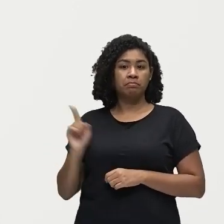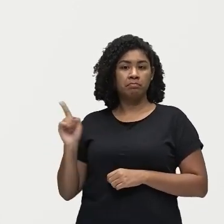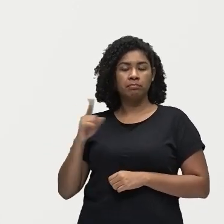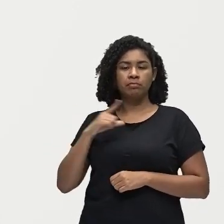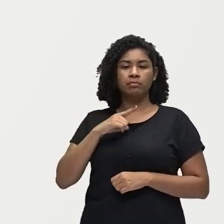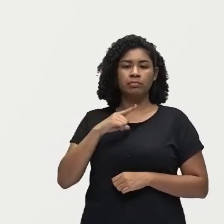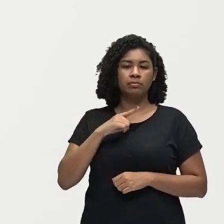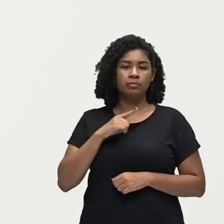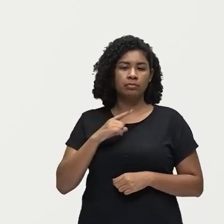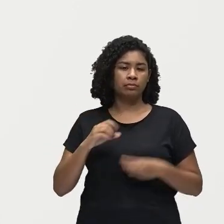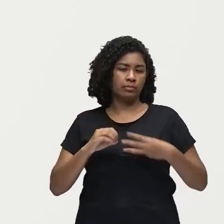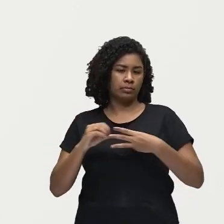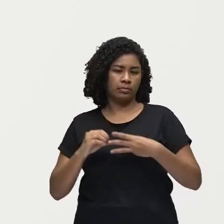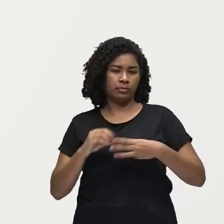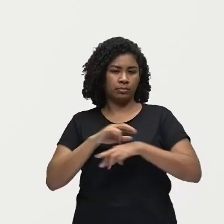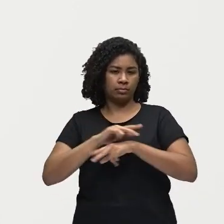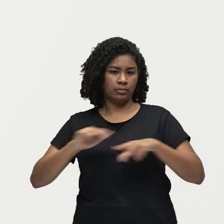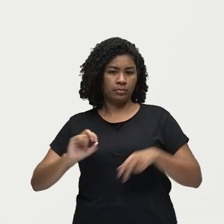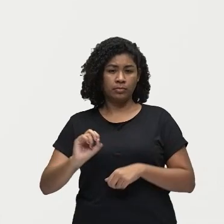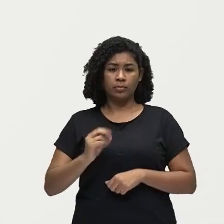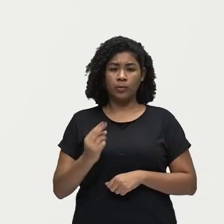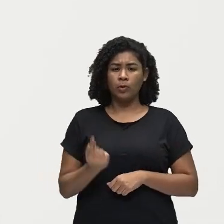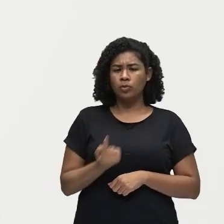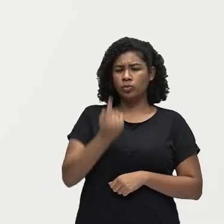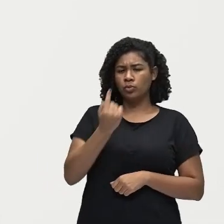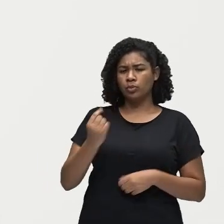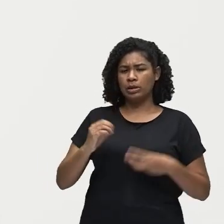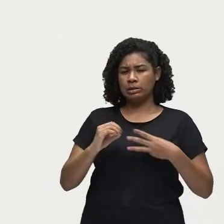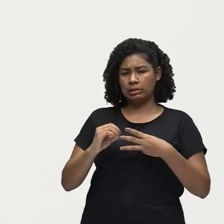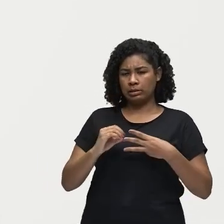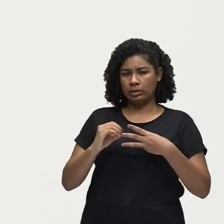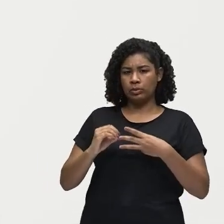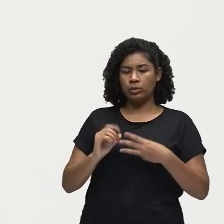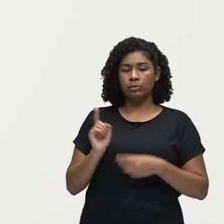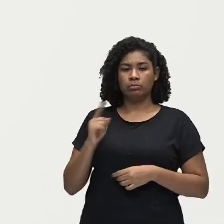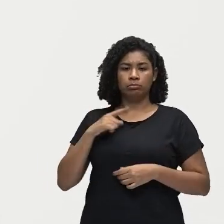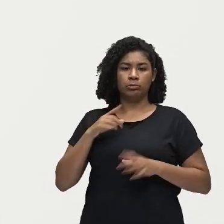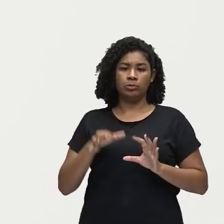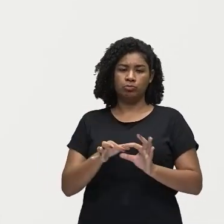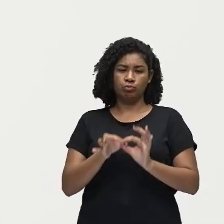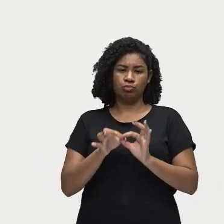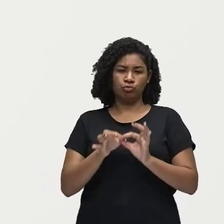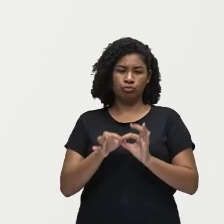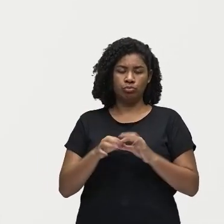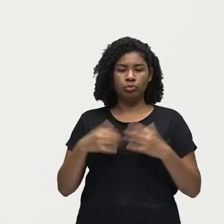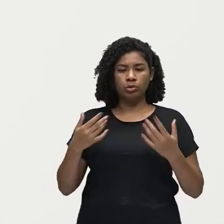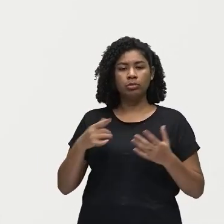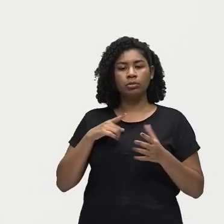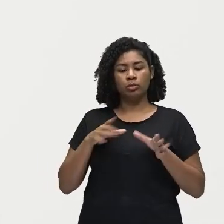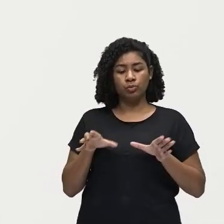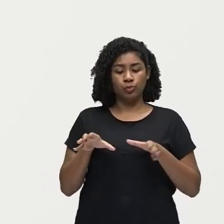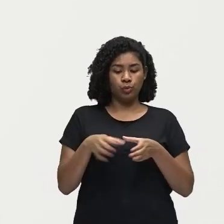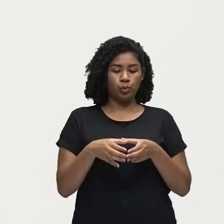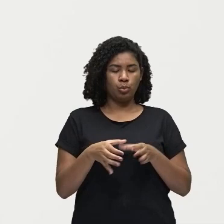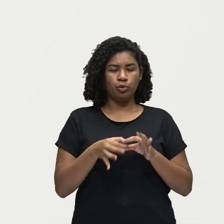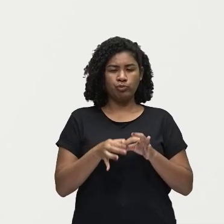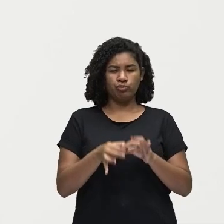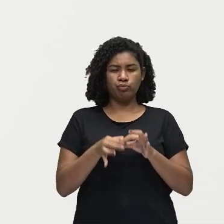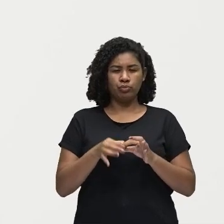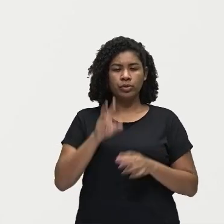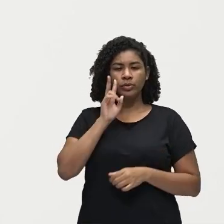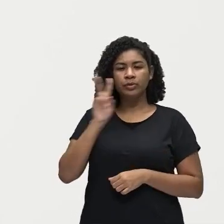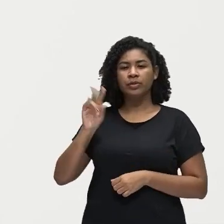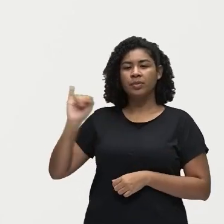vivem ligados fisicamente. Então, as colônias, eles se agrupam. E aí a gente tem uma